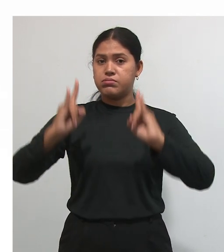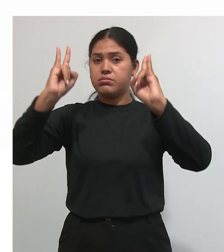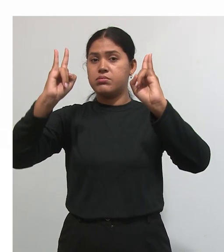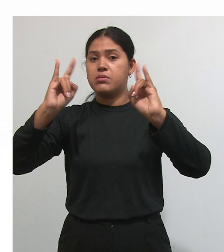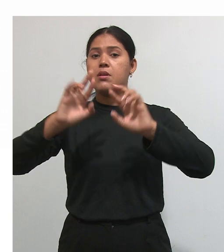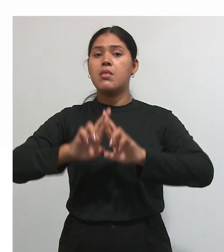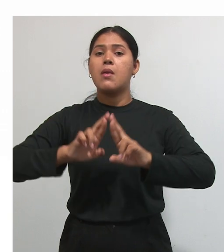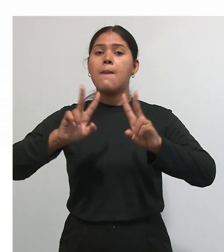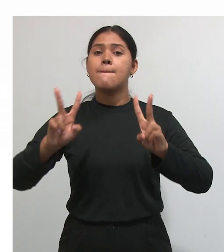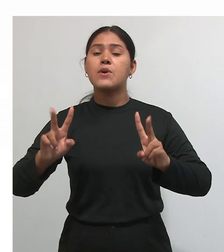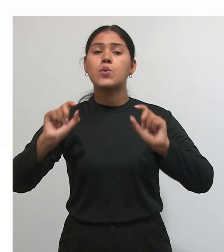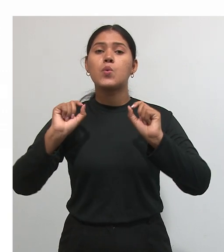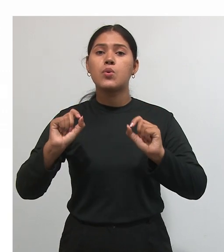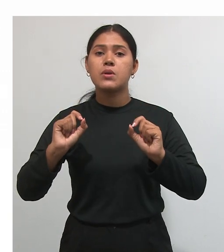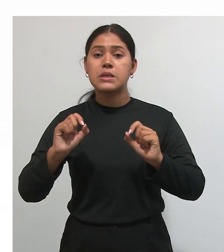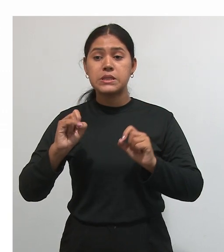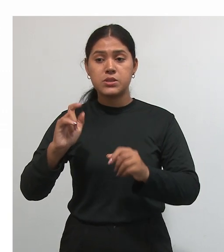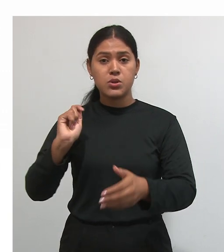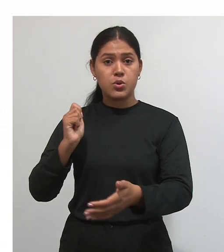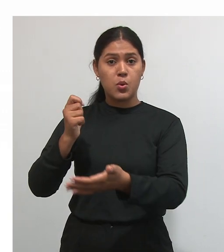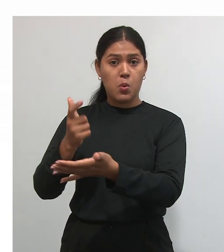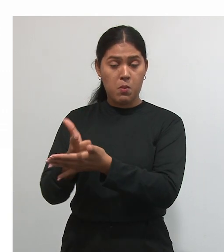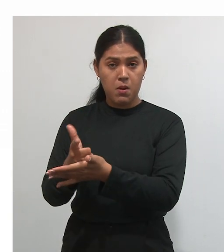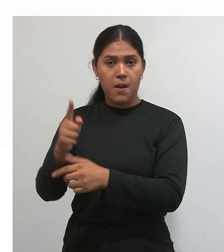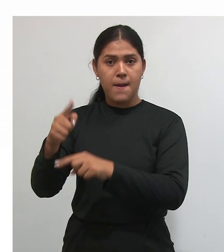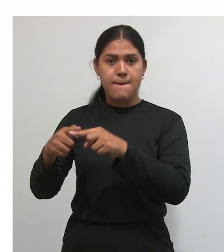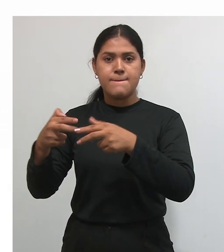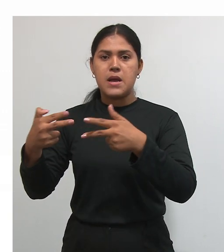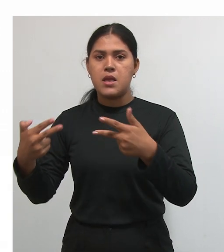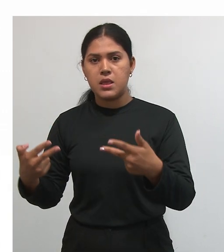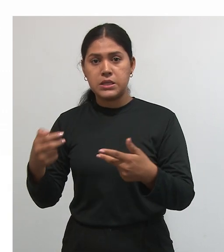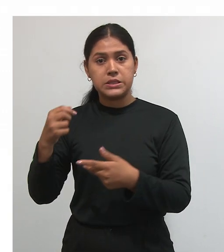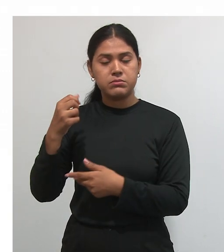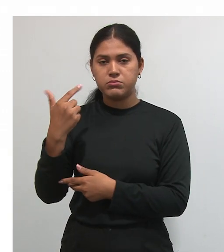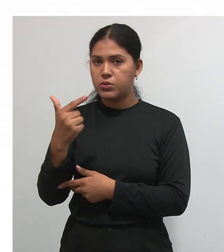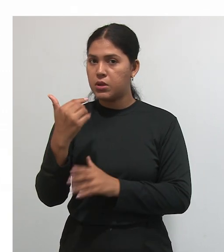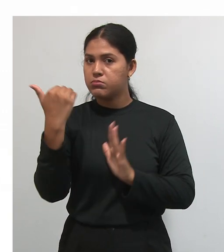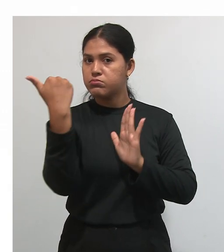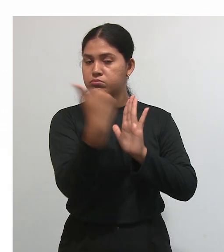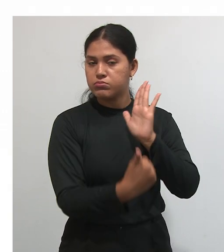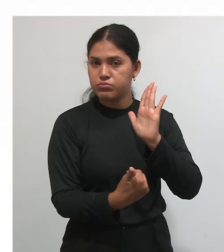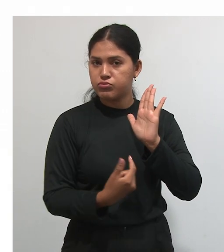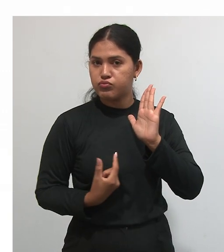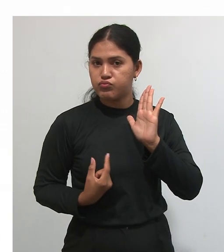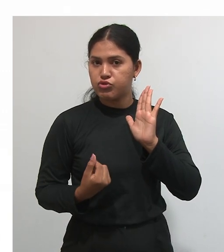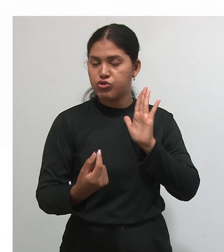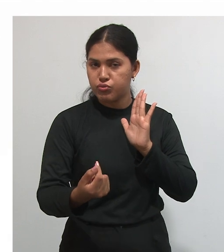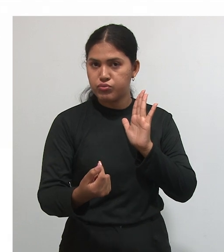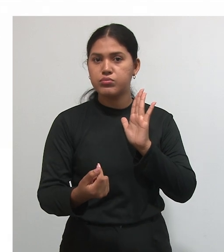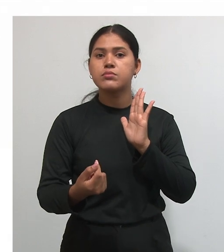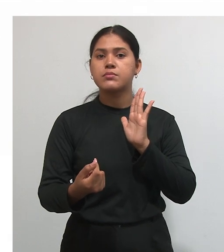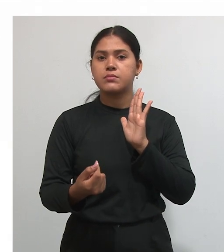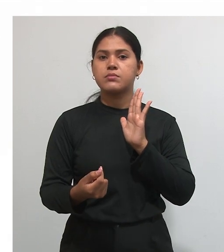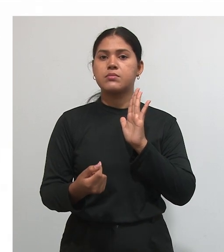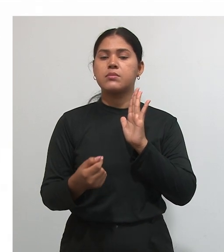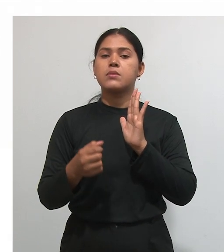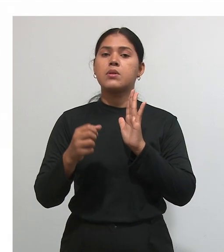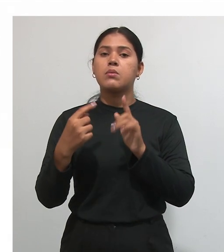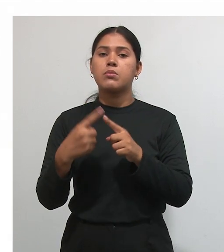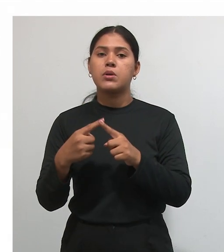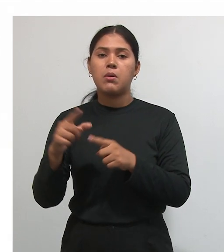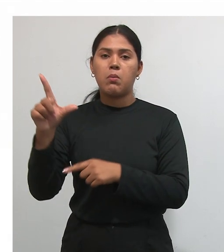pelos valores de aquisição de bens sem a dedução sem deduções dessa correspondentes